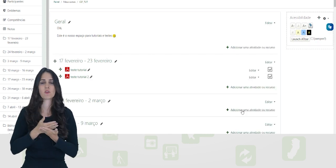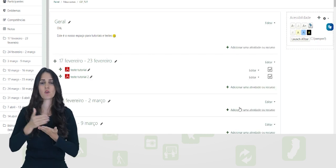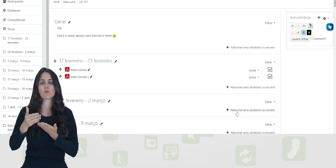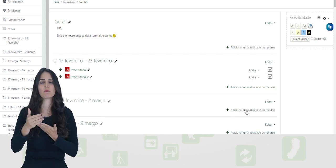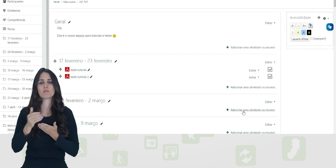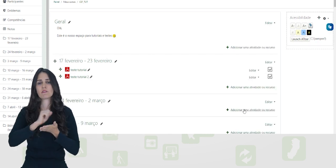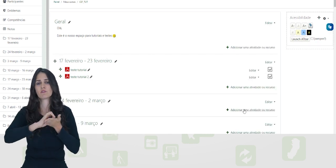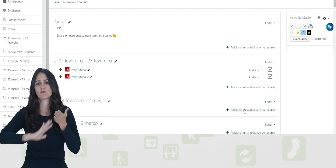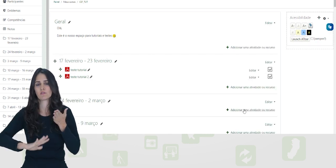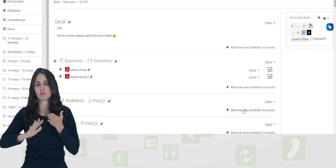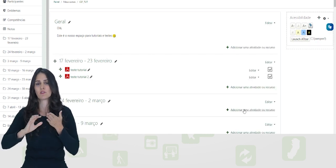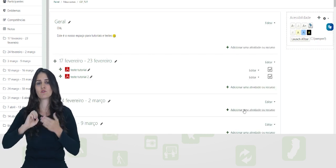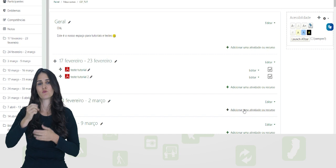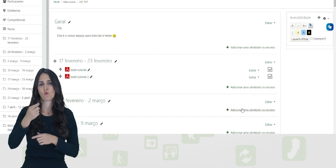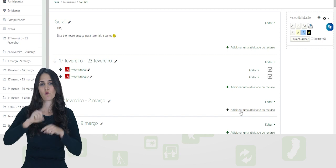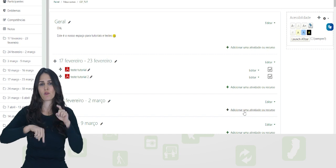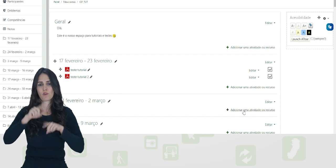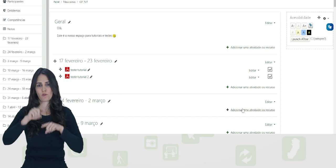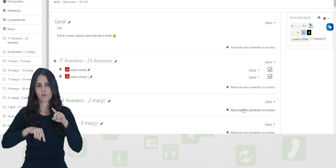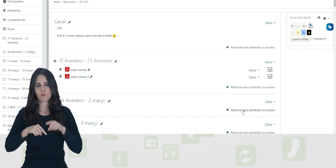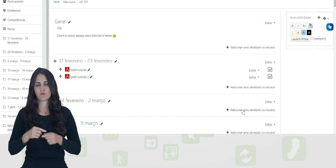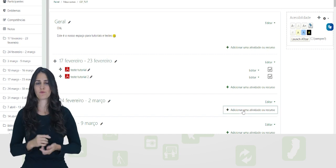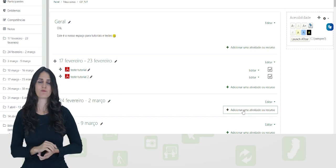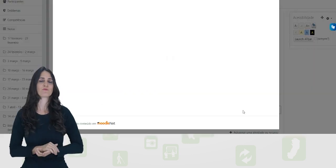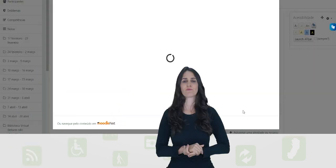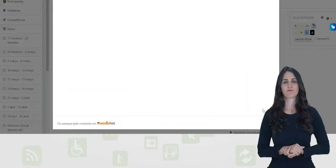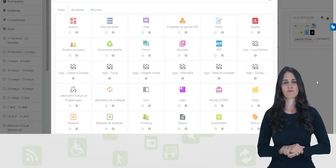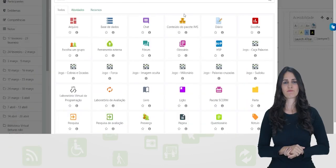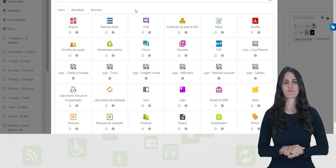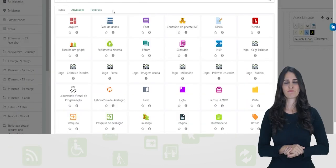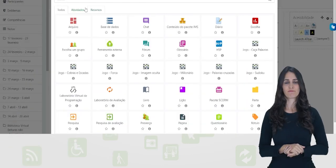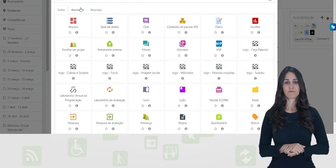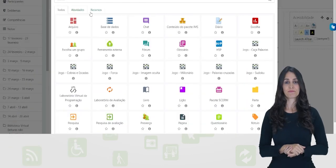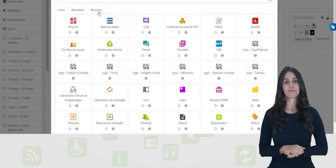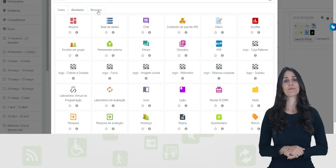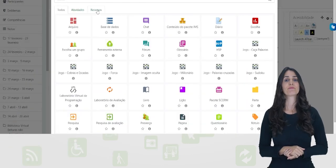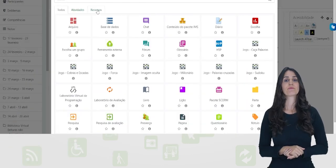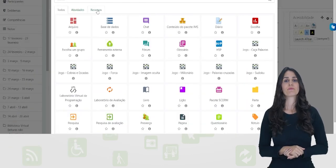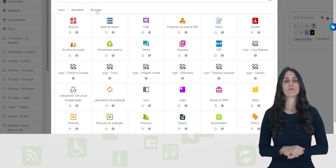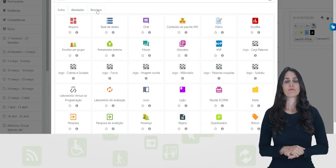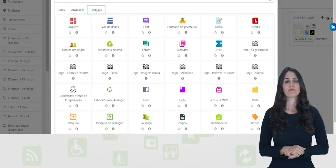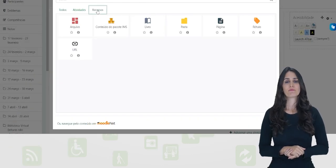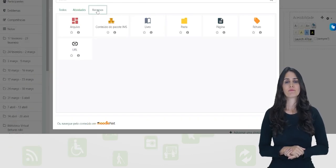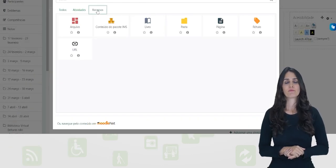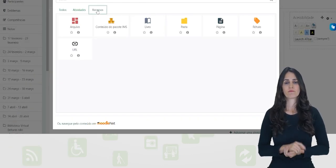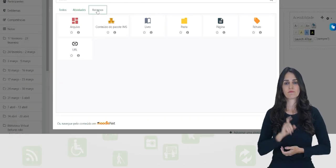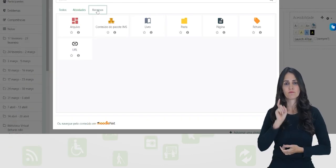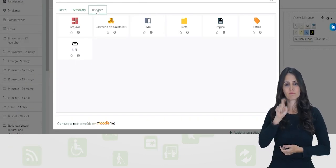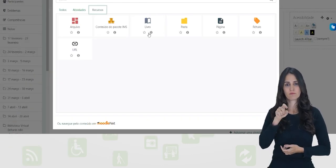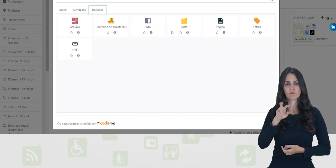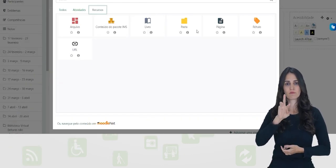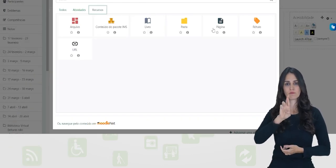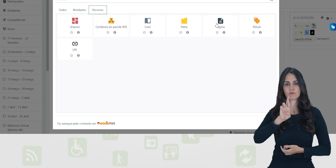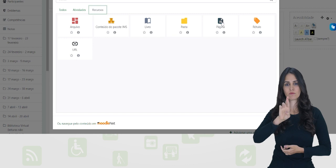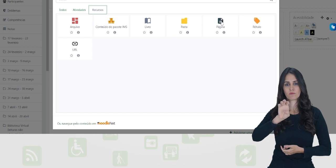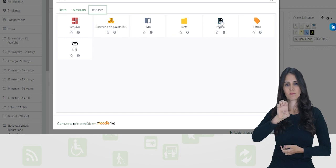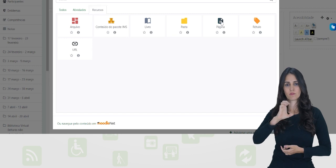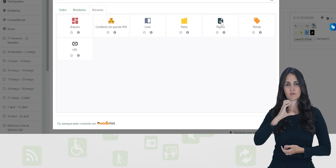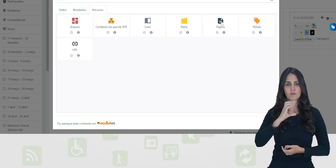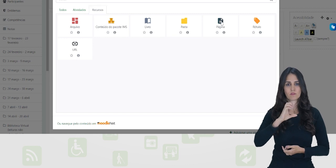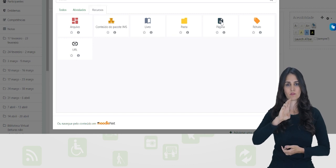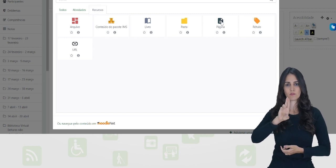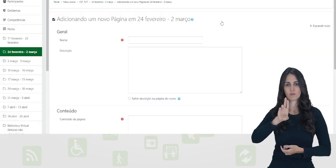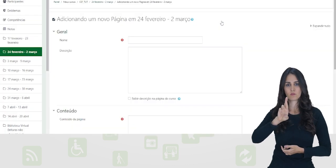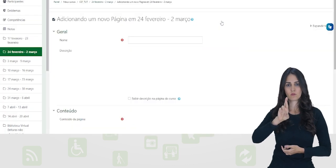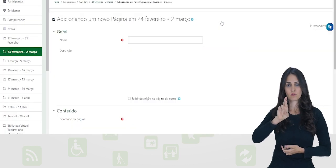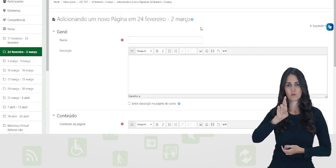vamos em adicionar uma atividade ou recurso podemos filtrar para o recurso e localizar